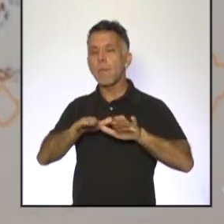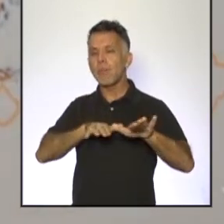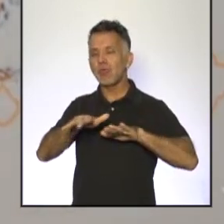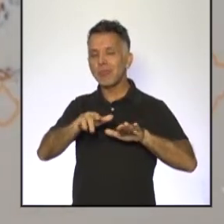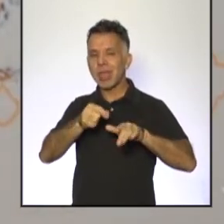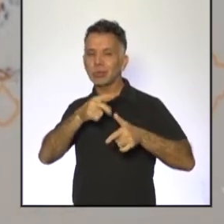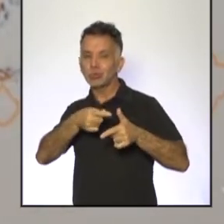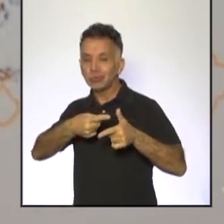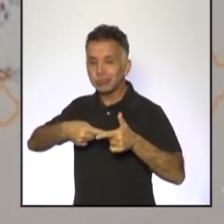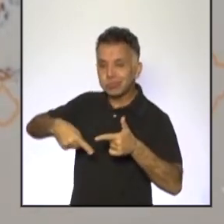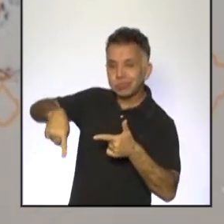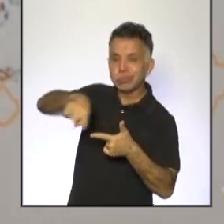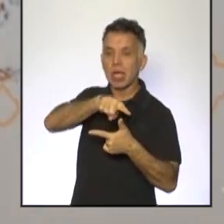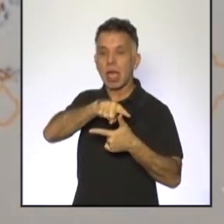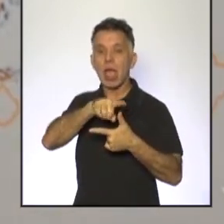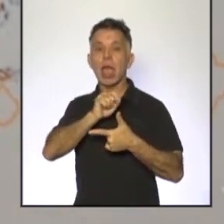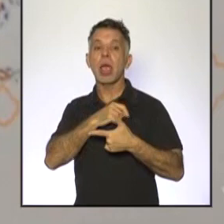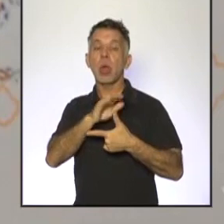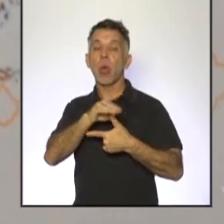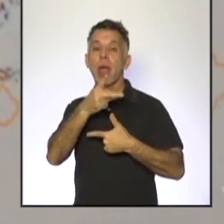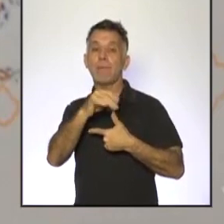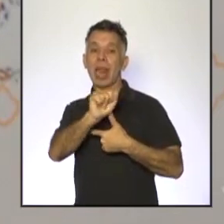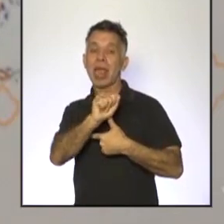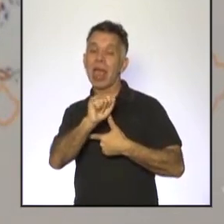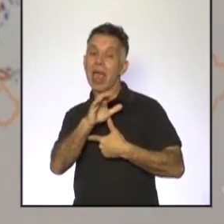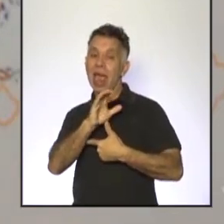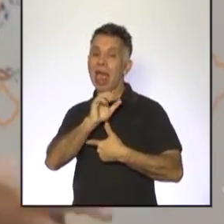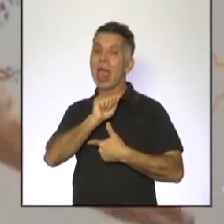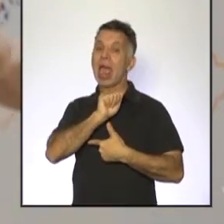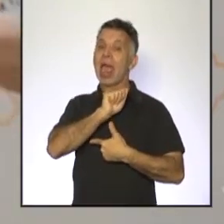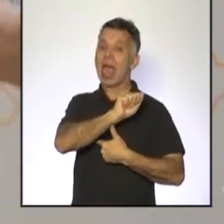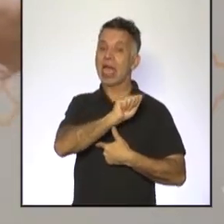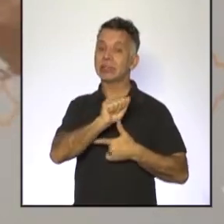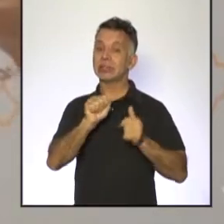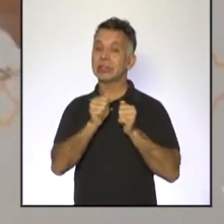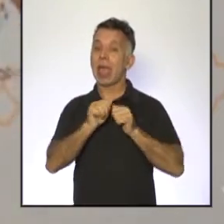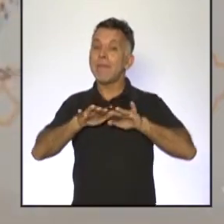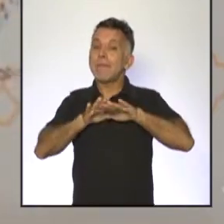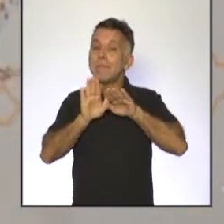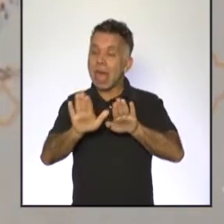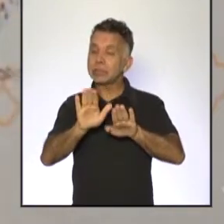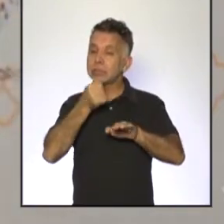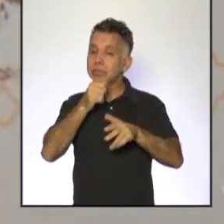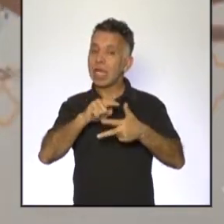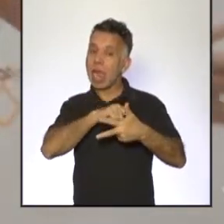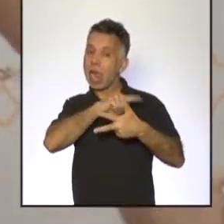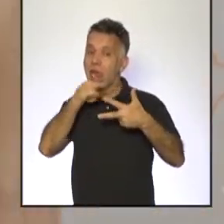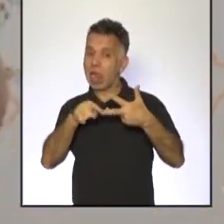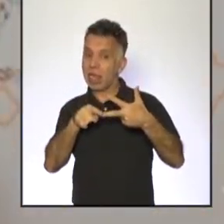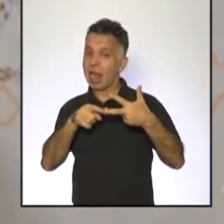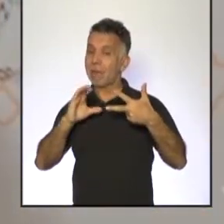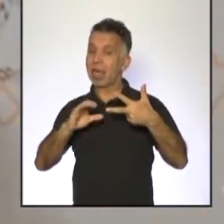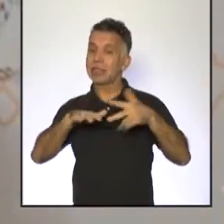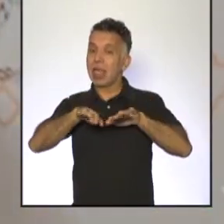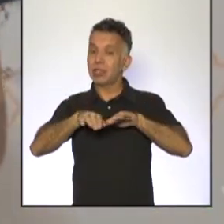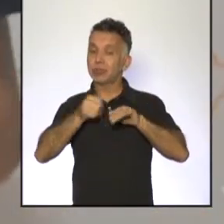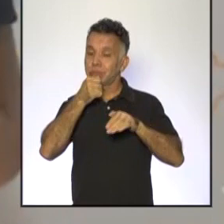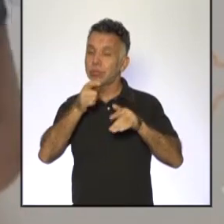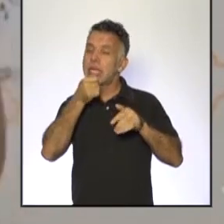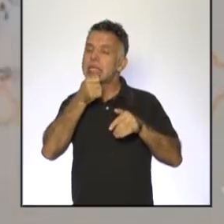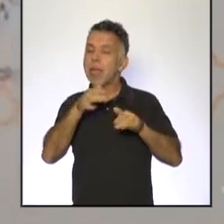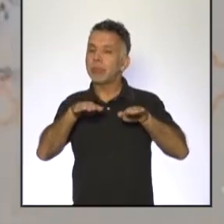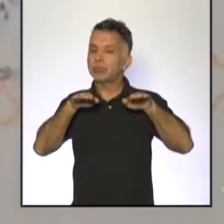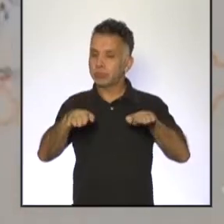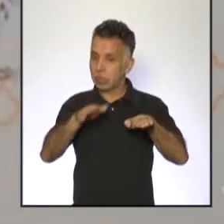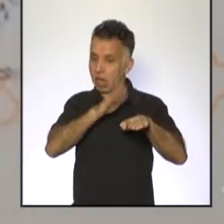placa A. Mas se ela converge com a placa A, significa que ela está afastando também da placa C. Então, ao mesmo tempo,